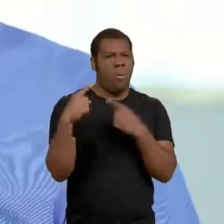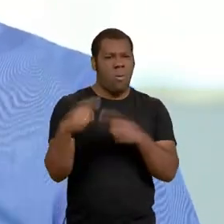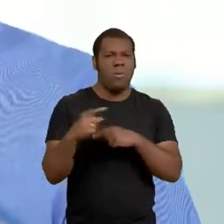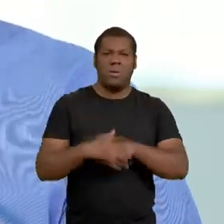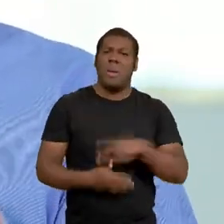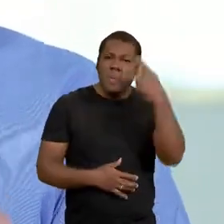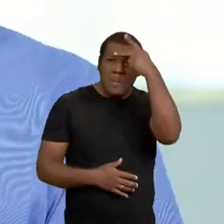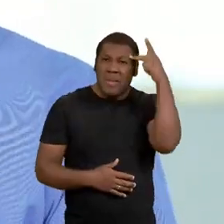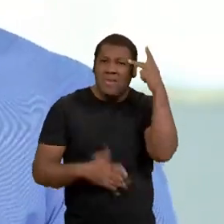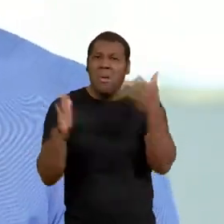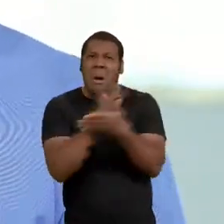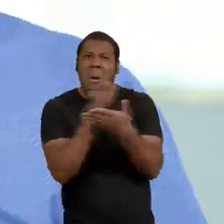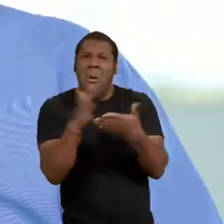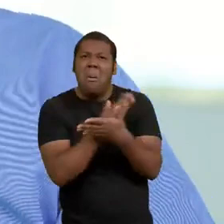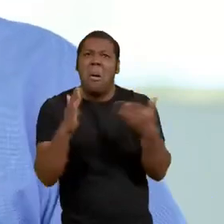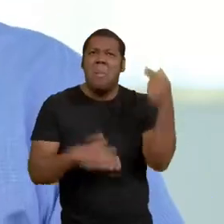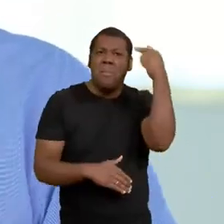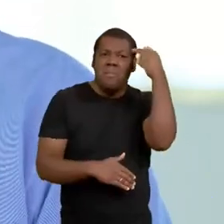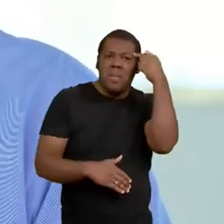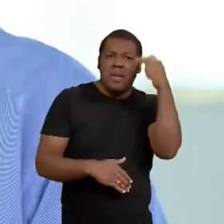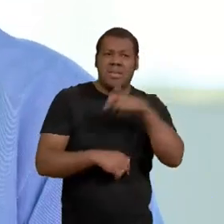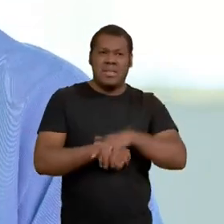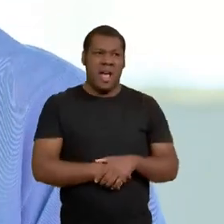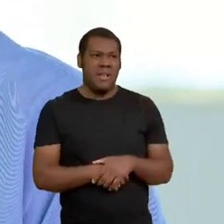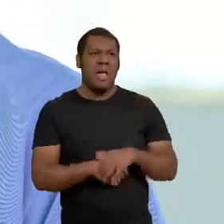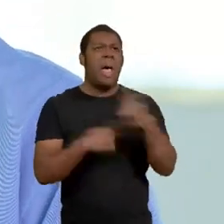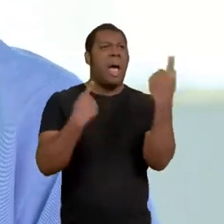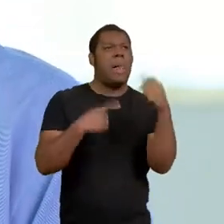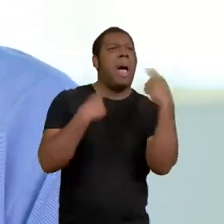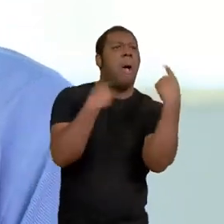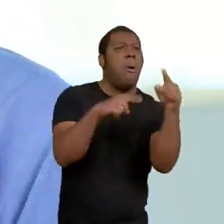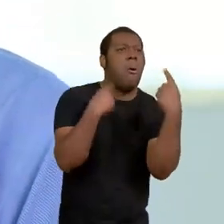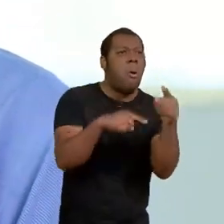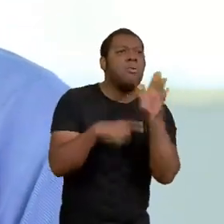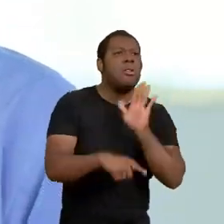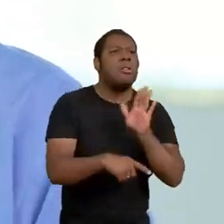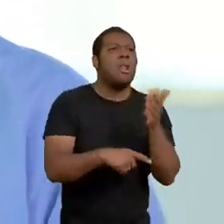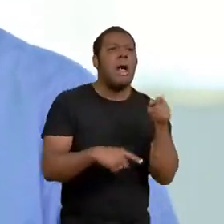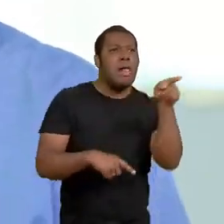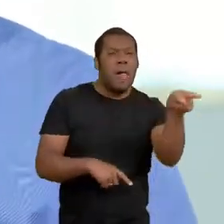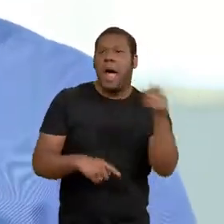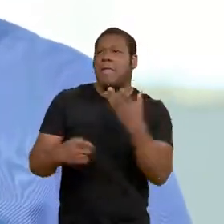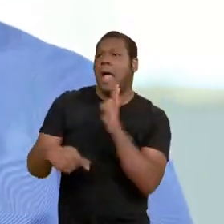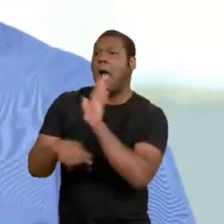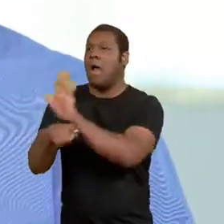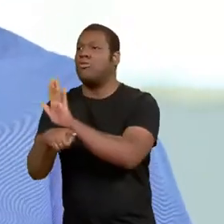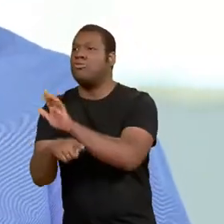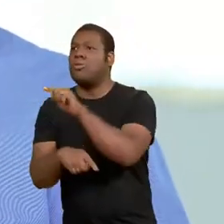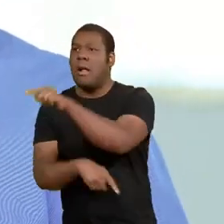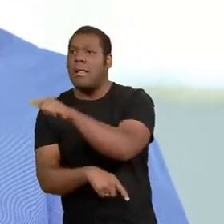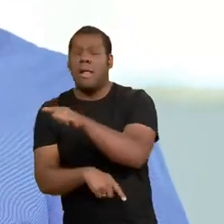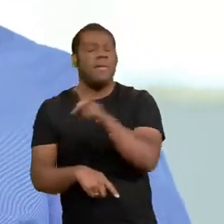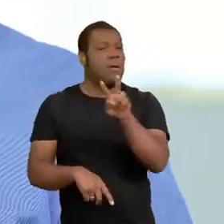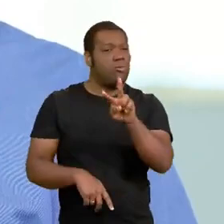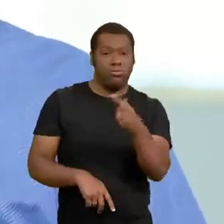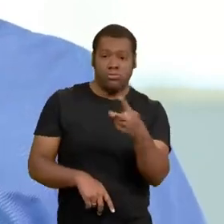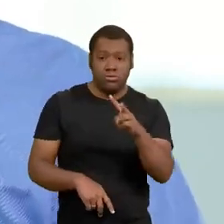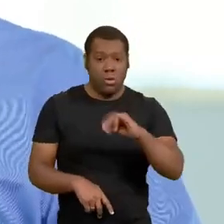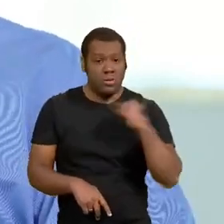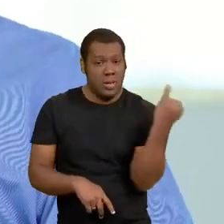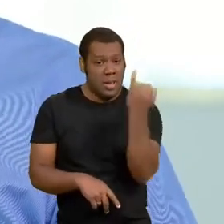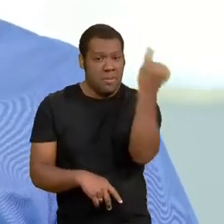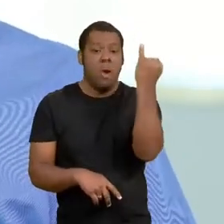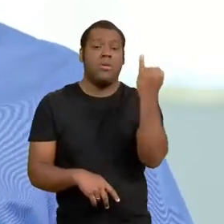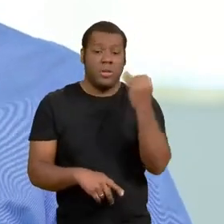gente tem que ser contra um ou contra outro favor. Não, os dois são importantes para o Brasil. Porque o agronegócio, ele